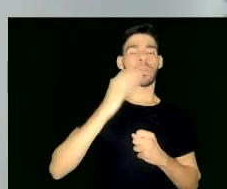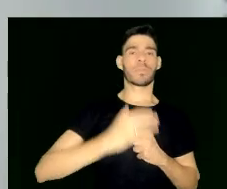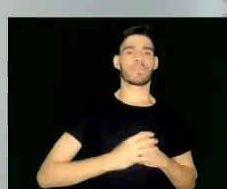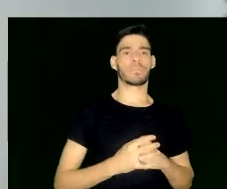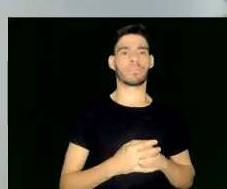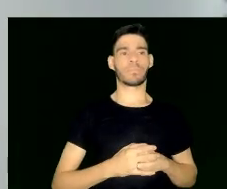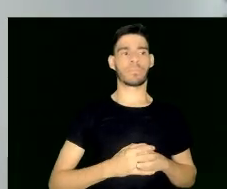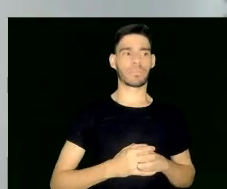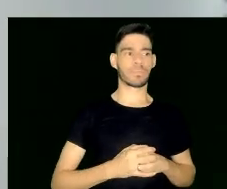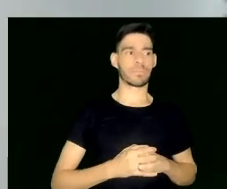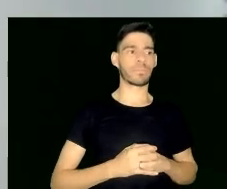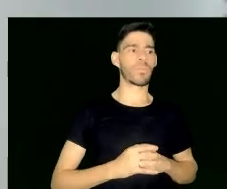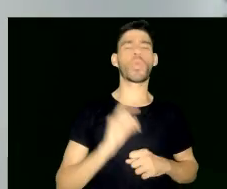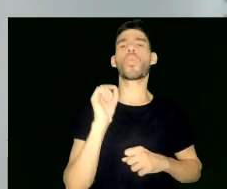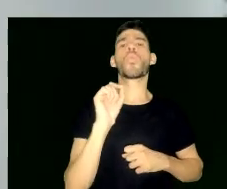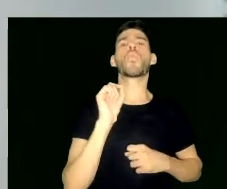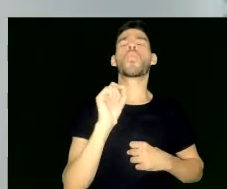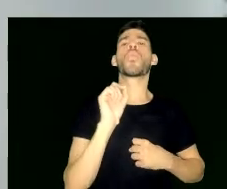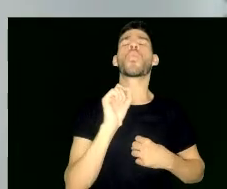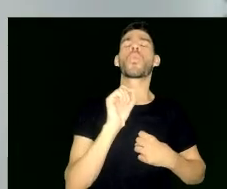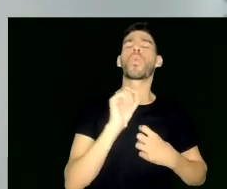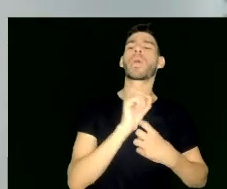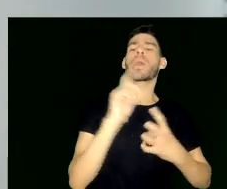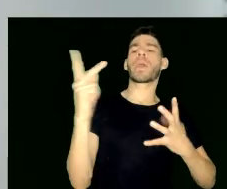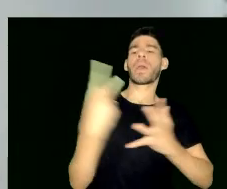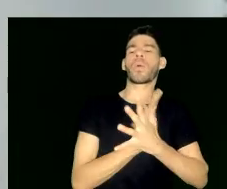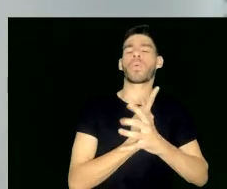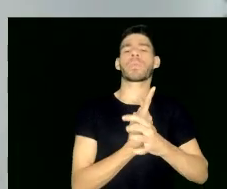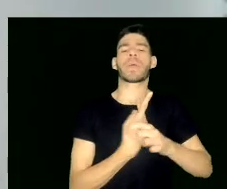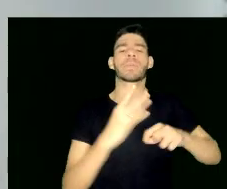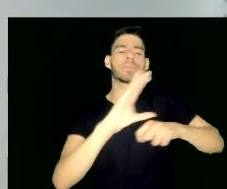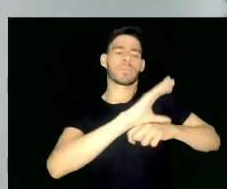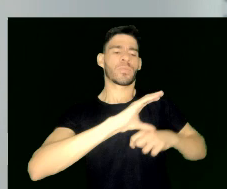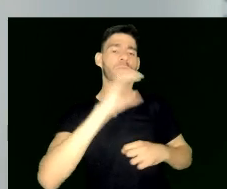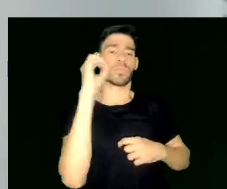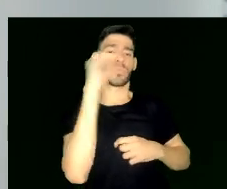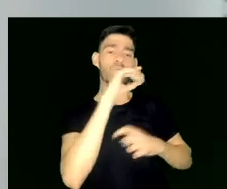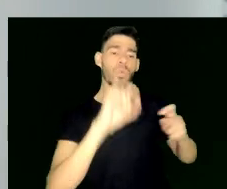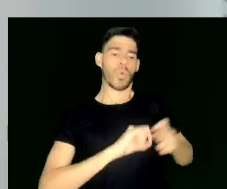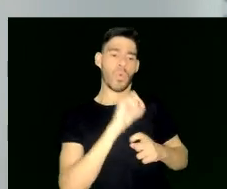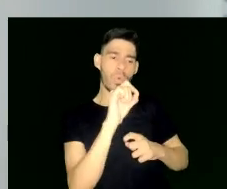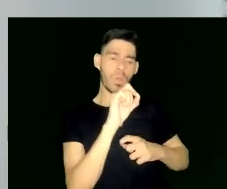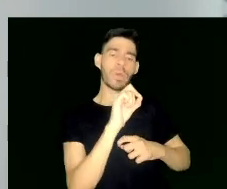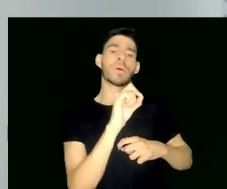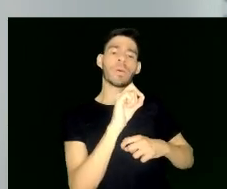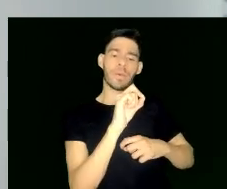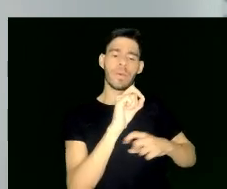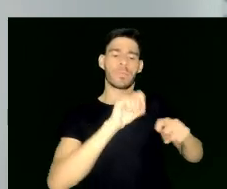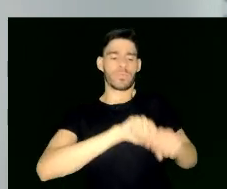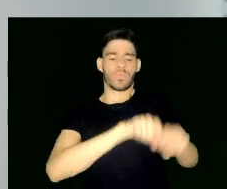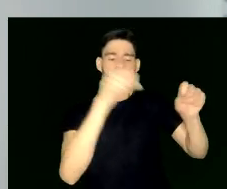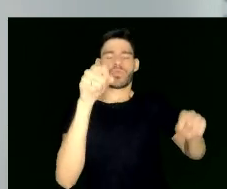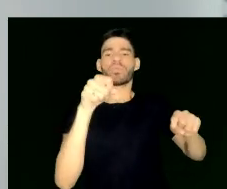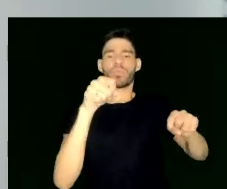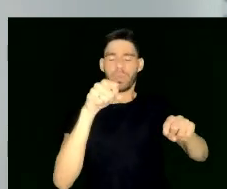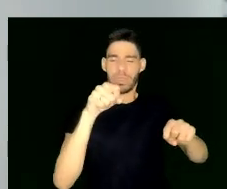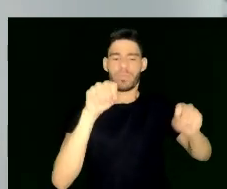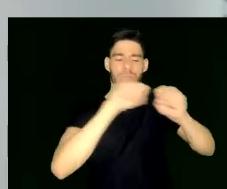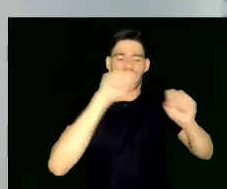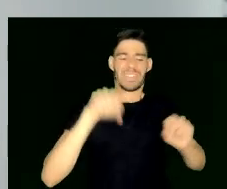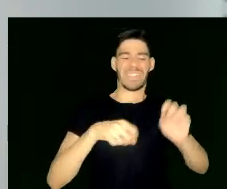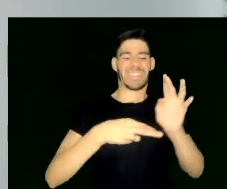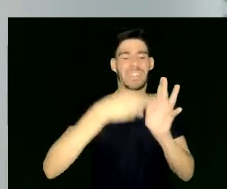essa interpretação. Quais são os efeitos do constitucionalismo abusivo? Bom, você acaba destruindo um